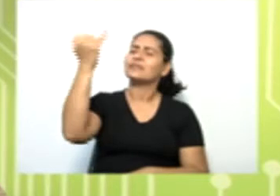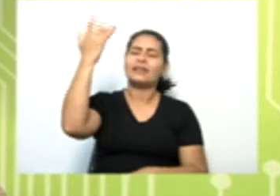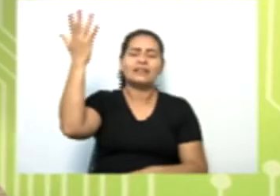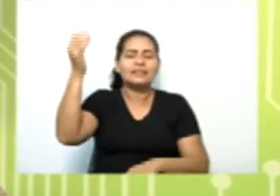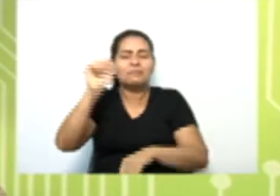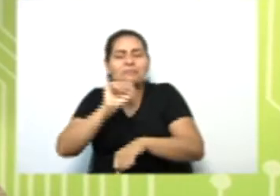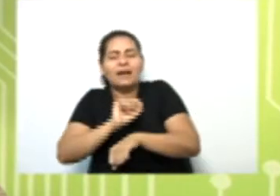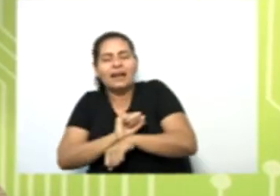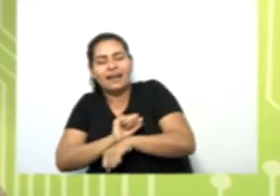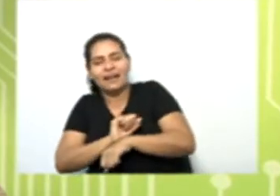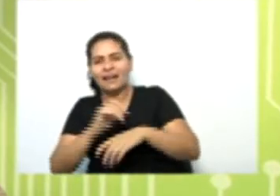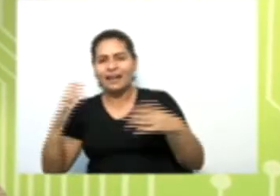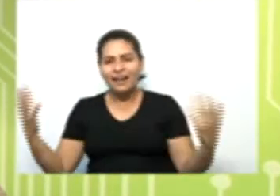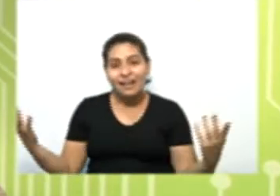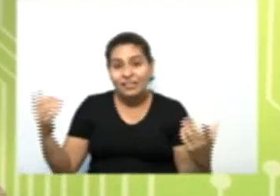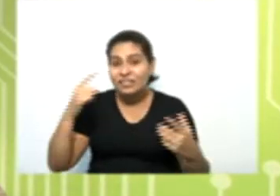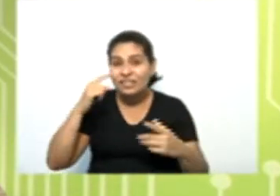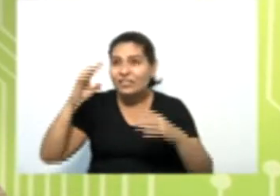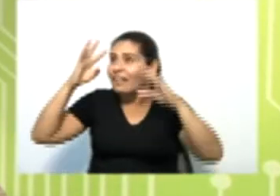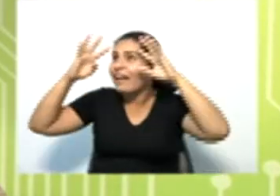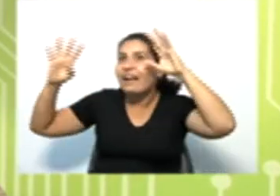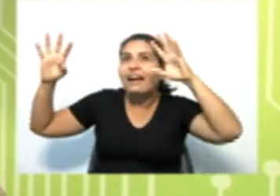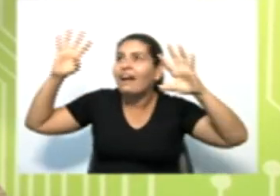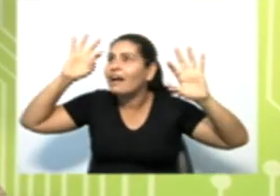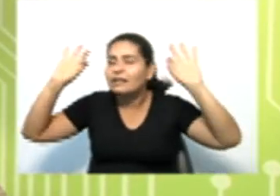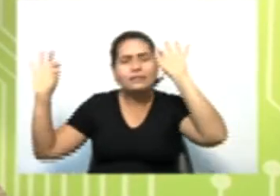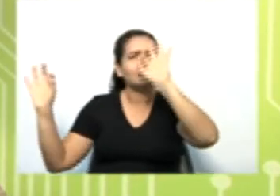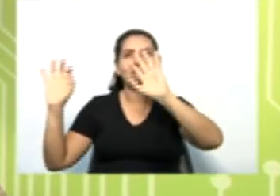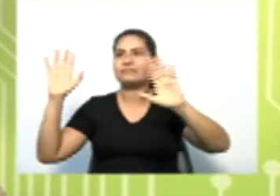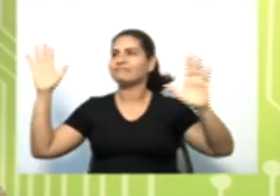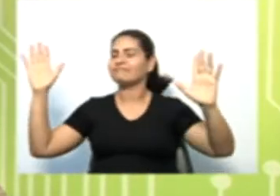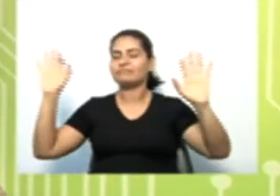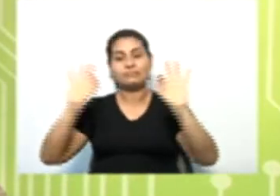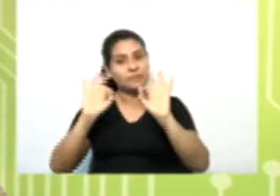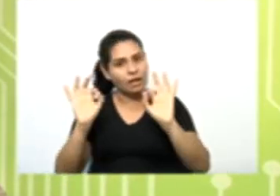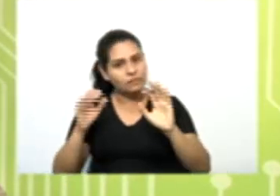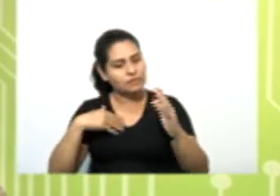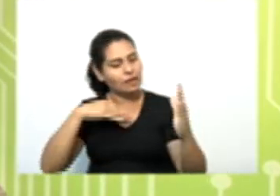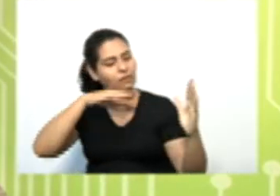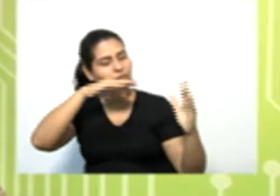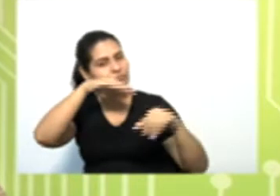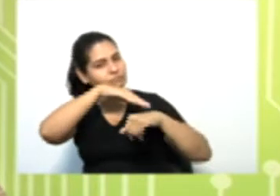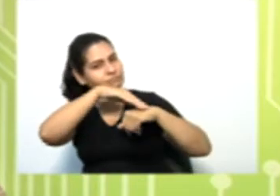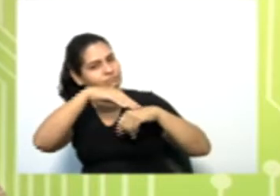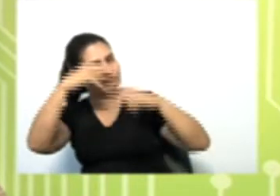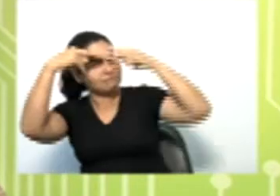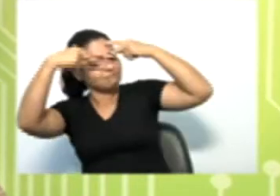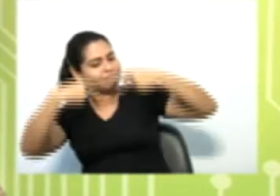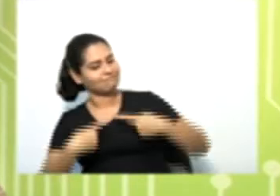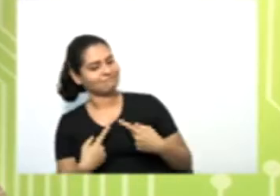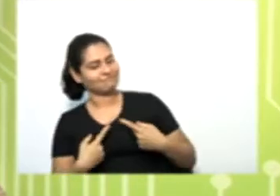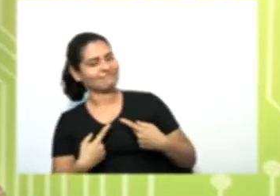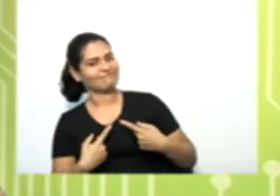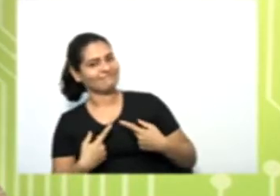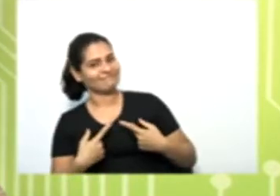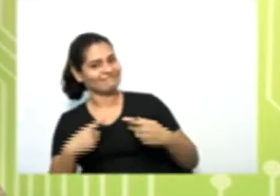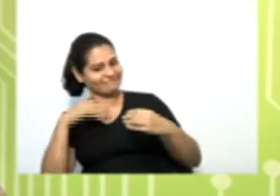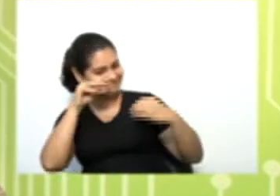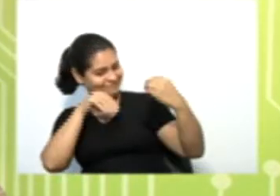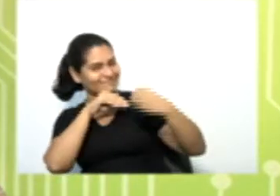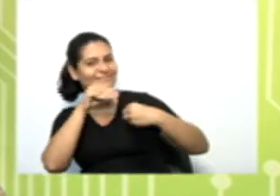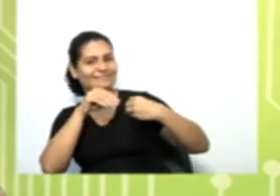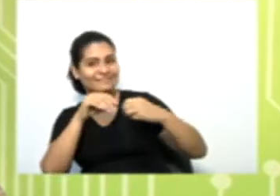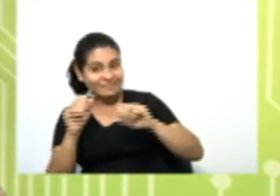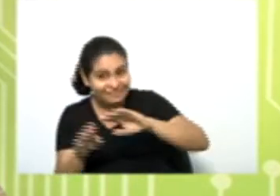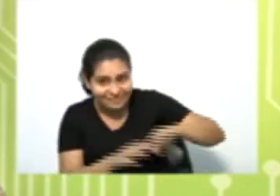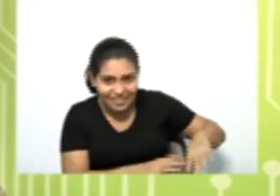essa parada. Você não está distraído, você não está no mundo da lua. Você está conversando com você mesmo, tá certo?